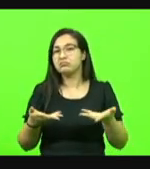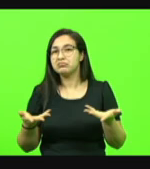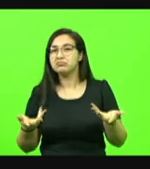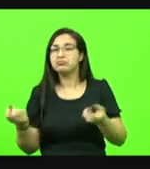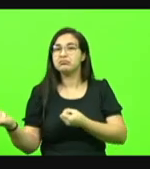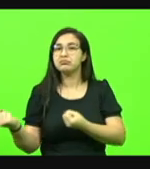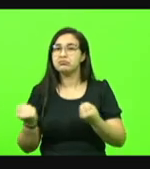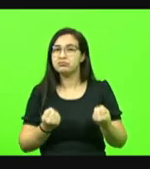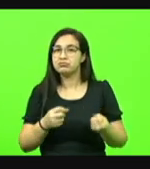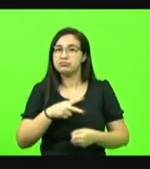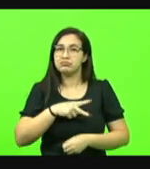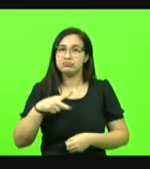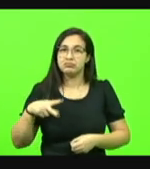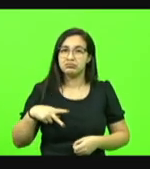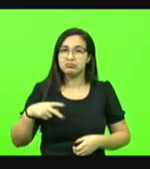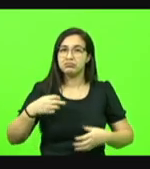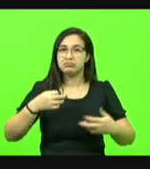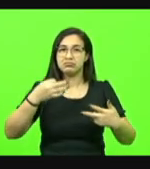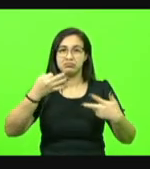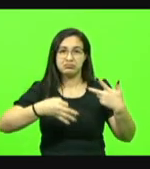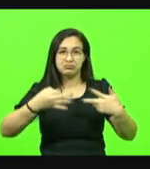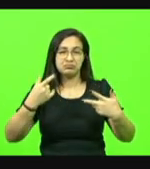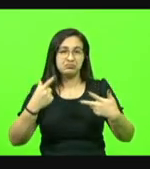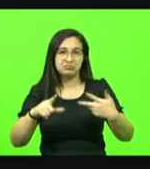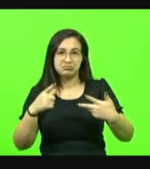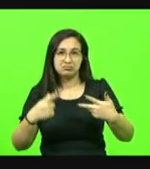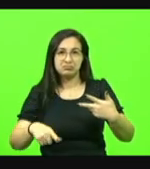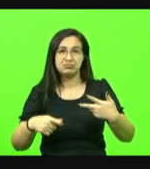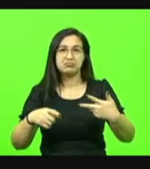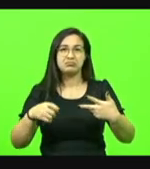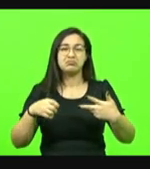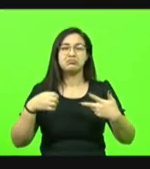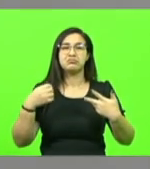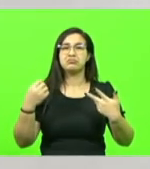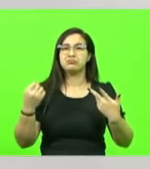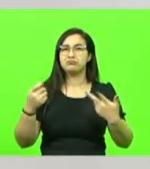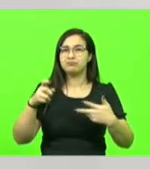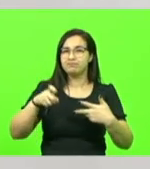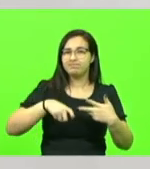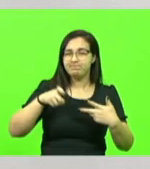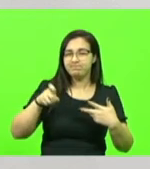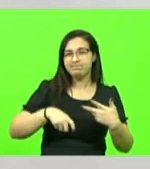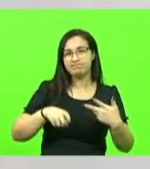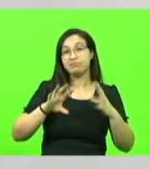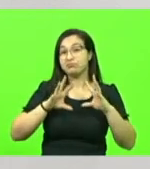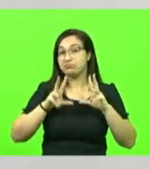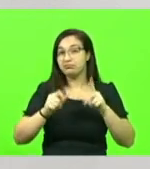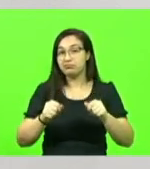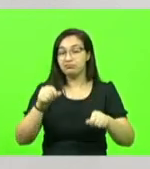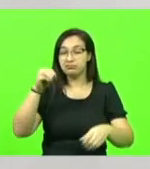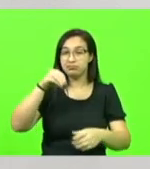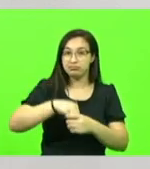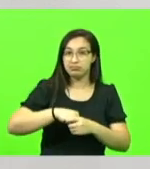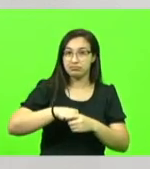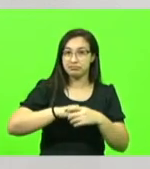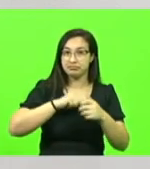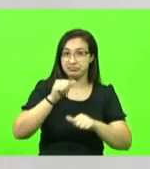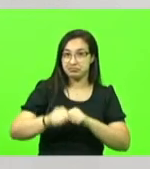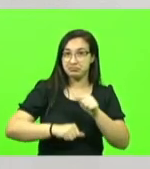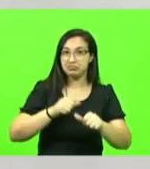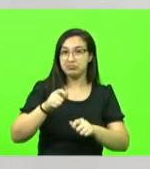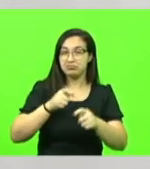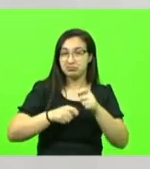Ministério Público, o Judiciário, incluíssem todos dentro da reforma administrativa. Mas, ao invés disso, estamos